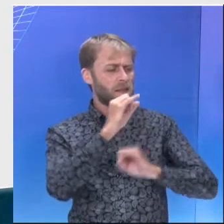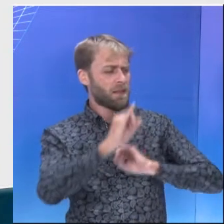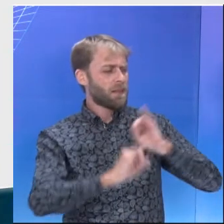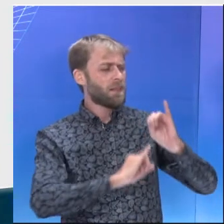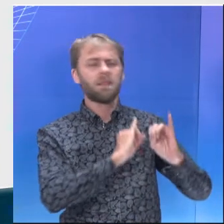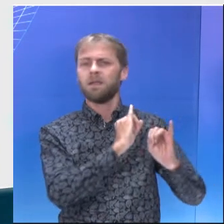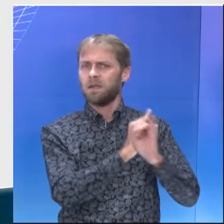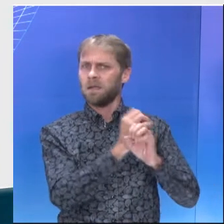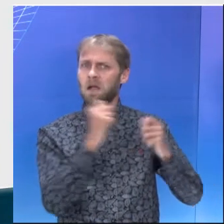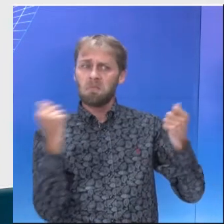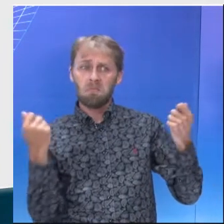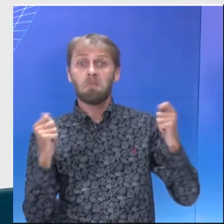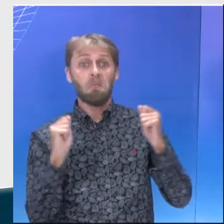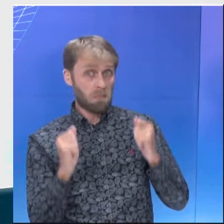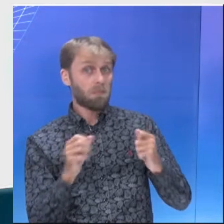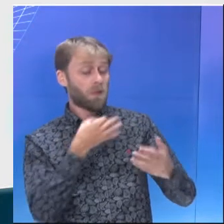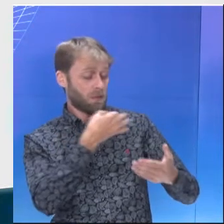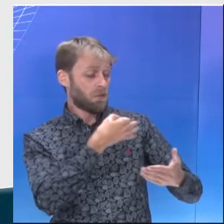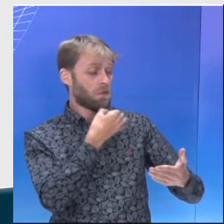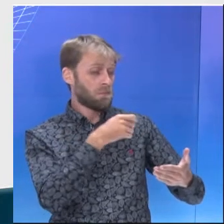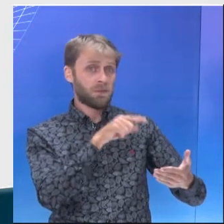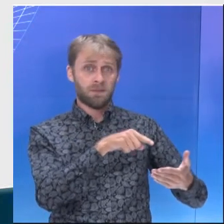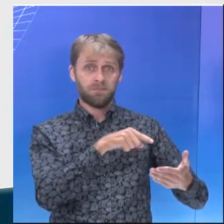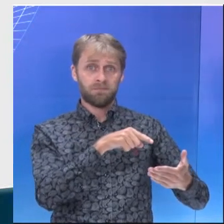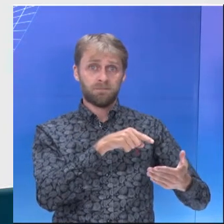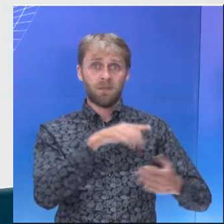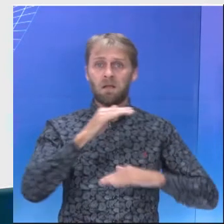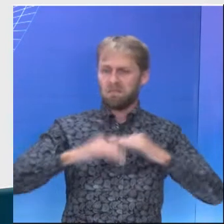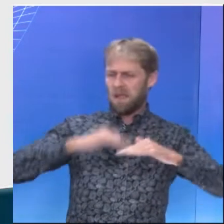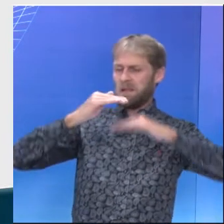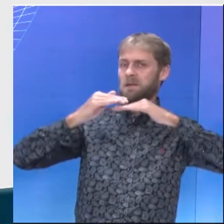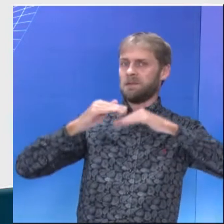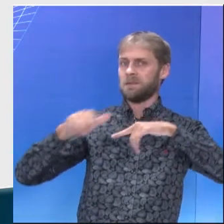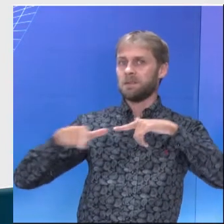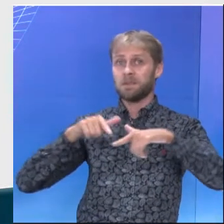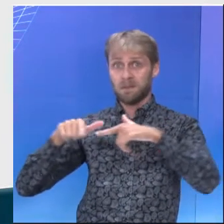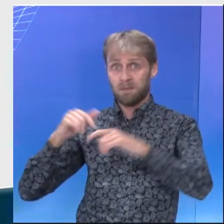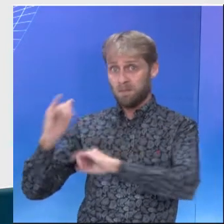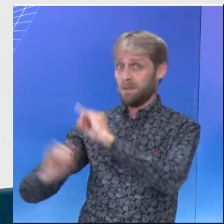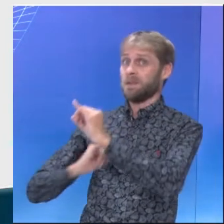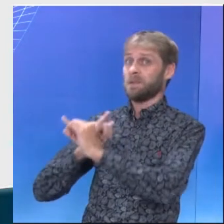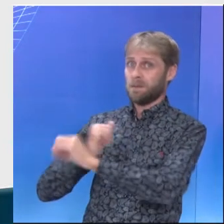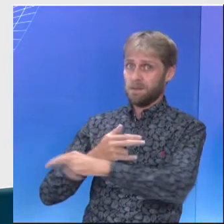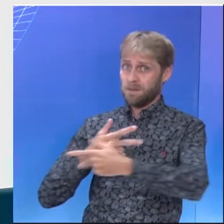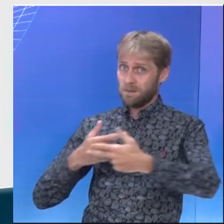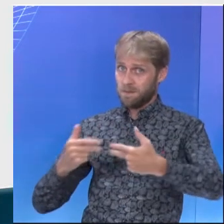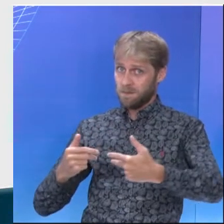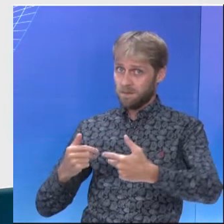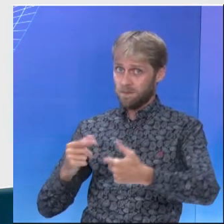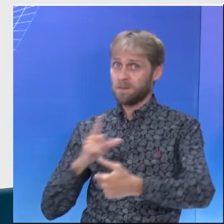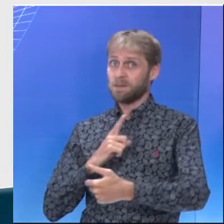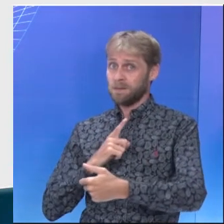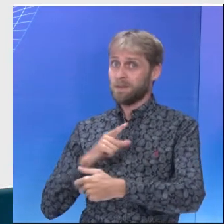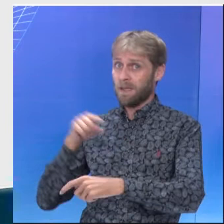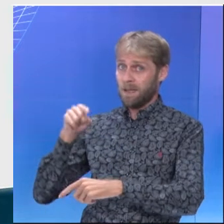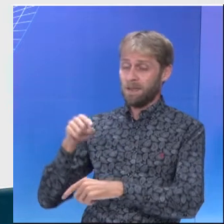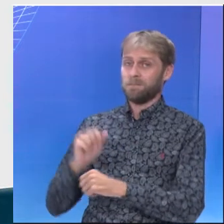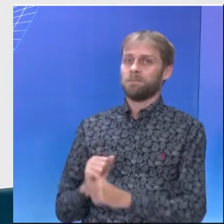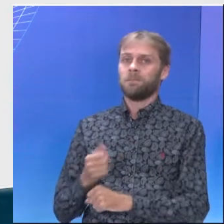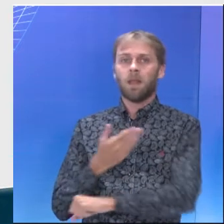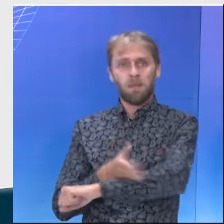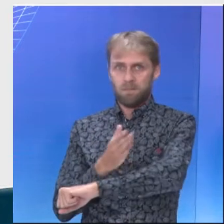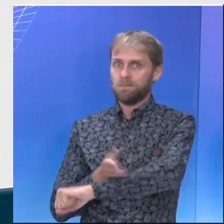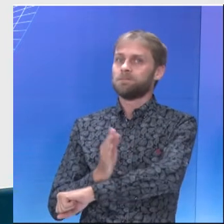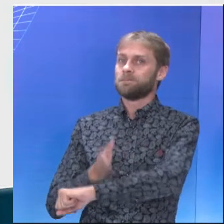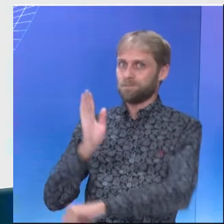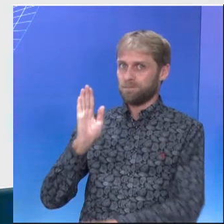sobre serviços oferecidos. Então, estamos falando de tecnologia, de serviços que são prestados na internet. Então, já vamos preparados